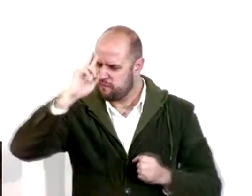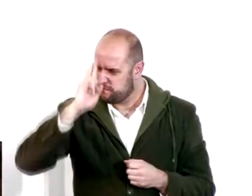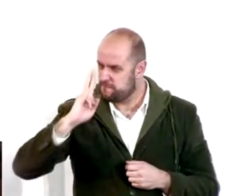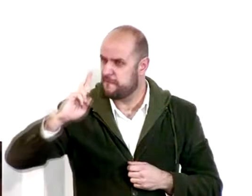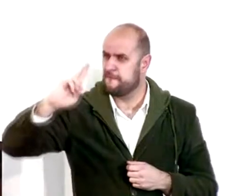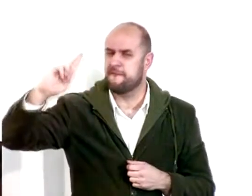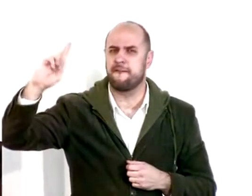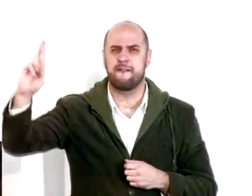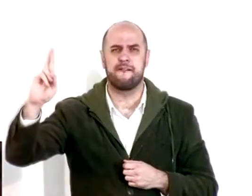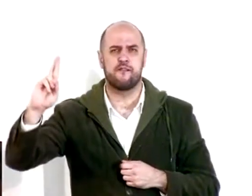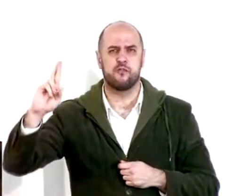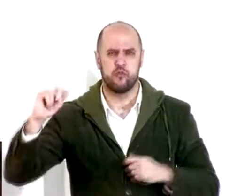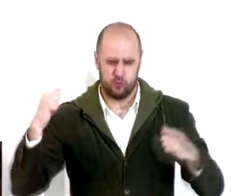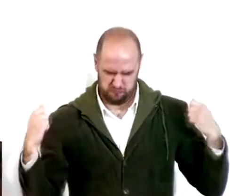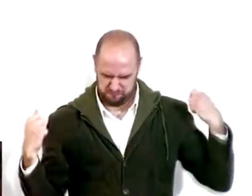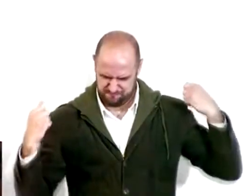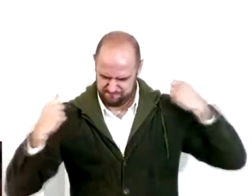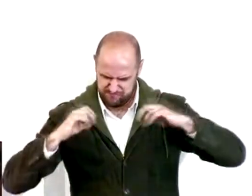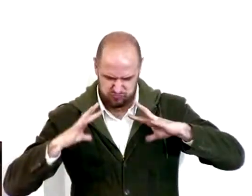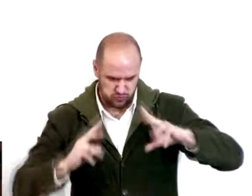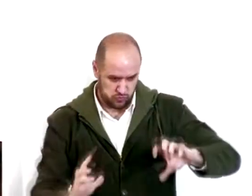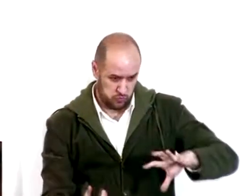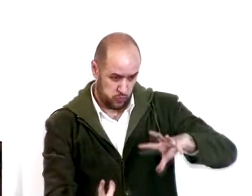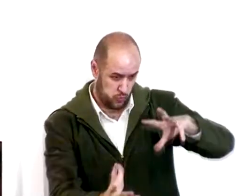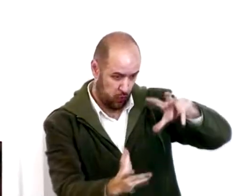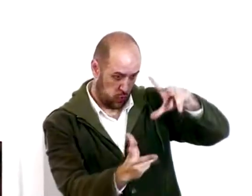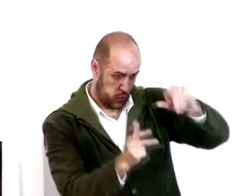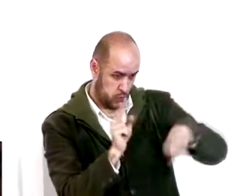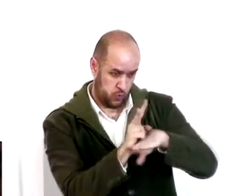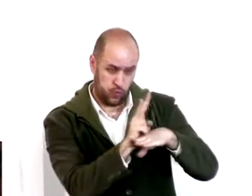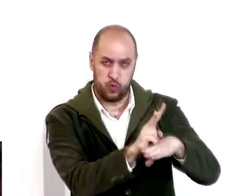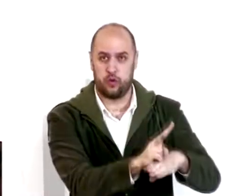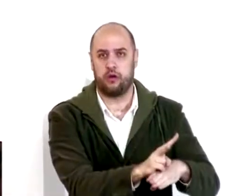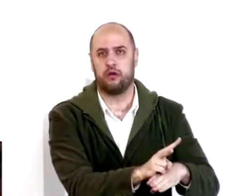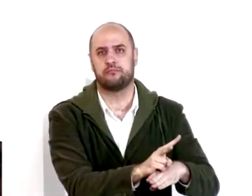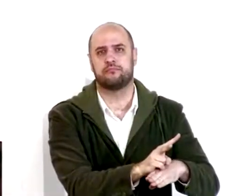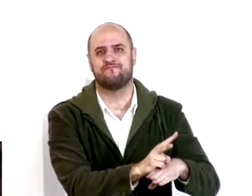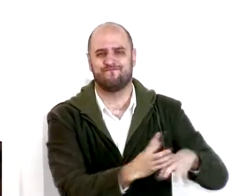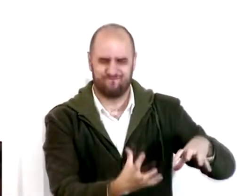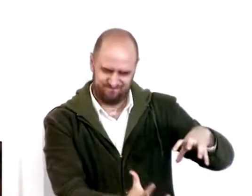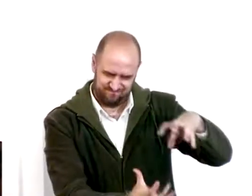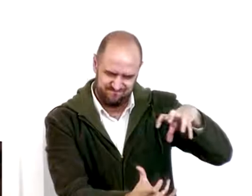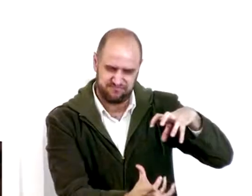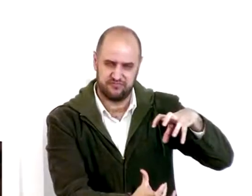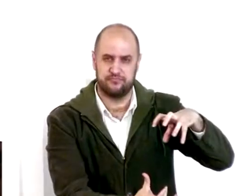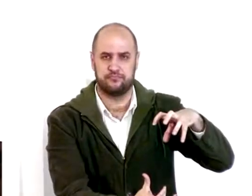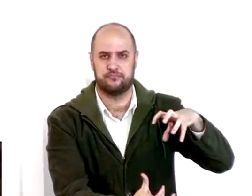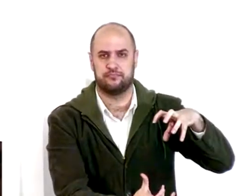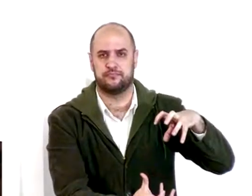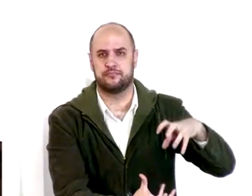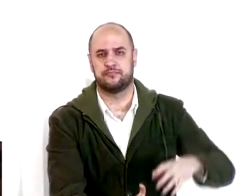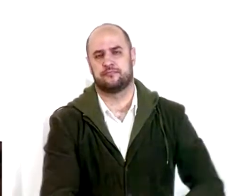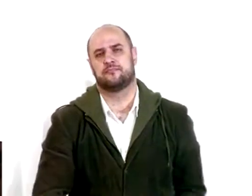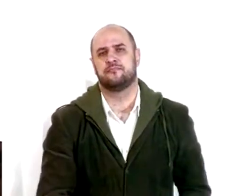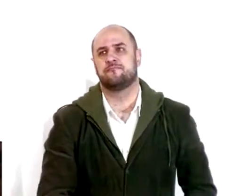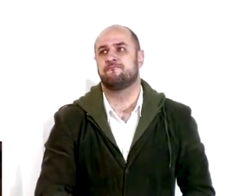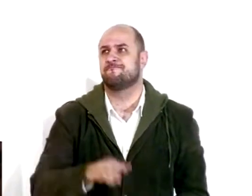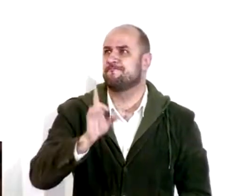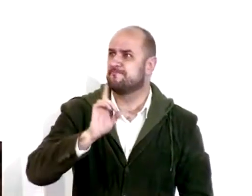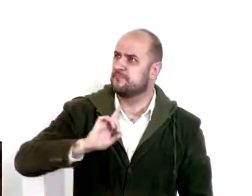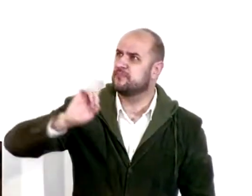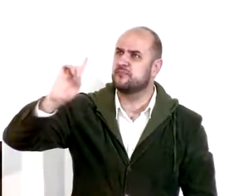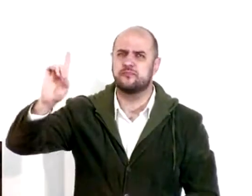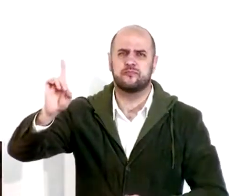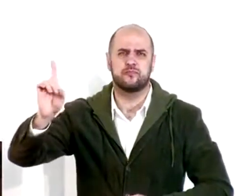se cingiu, firmou o mundo que não vacila. Este é o Deus que adentra